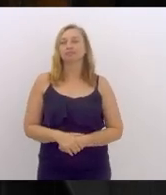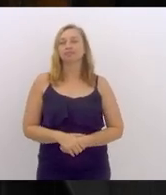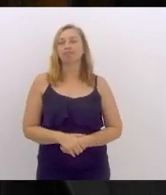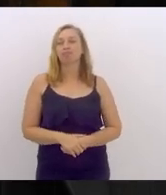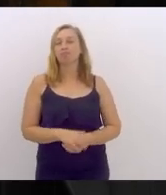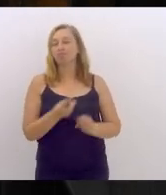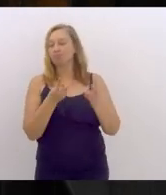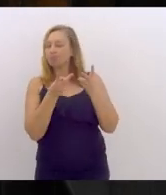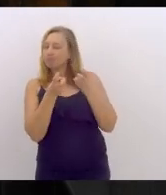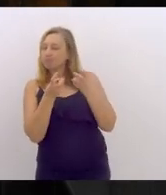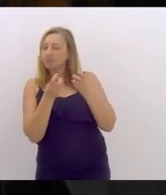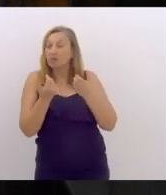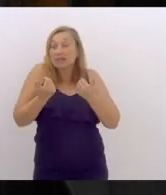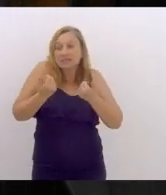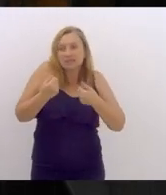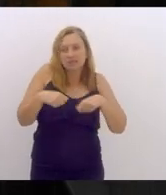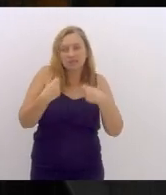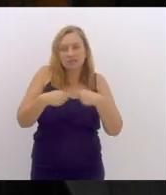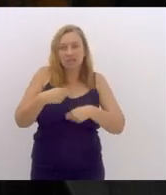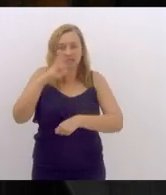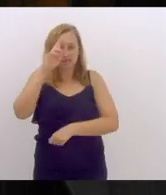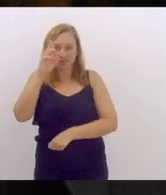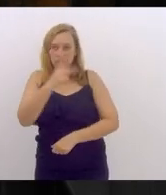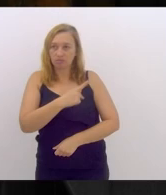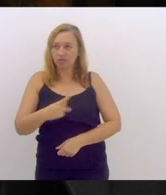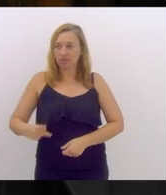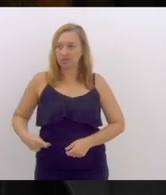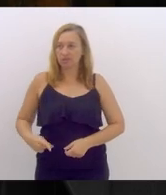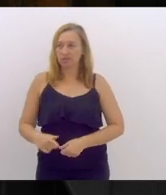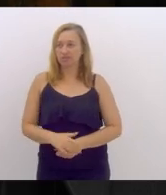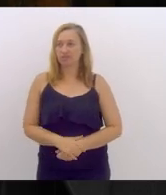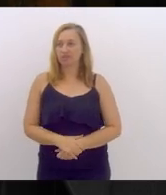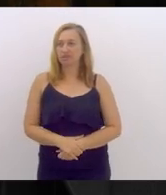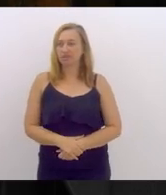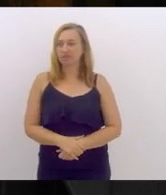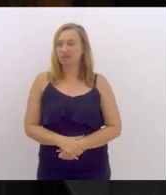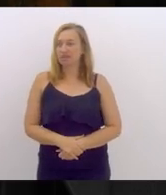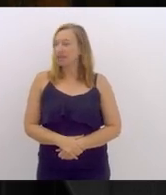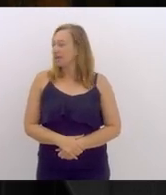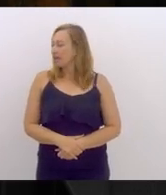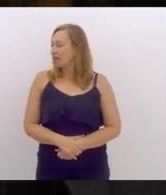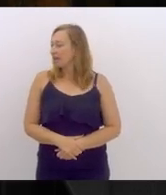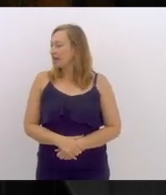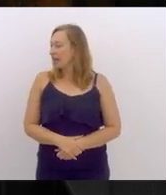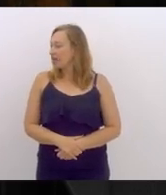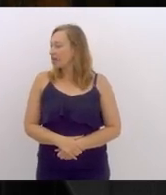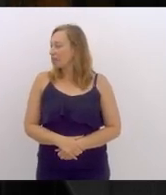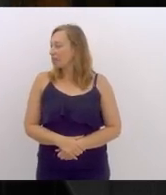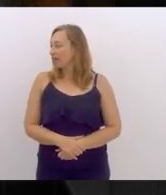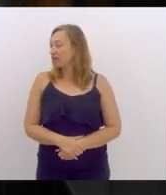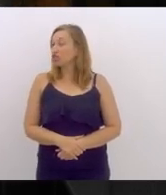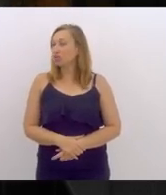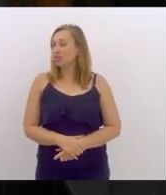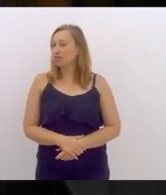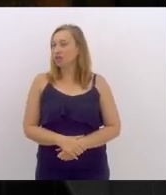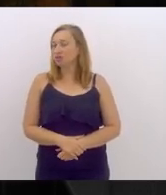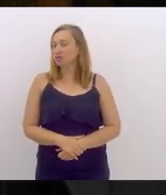verificamos a necessidade senhora presidente que tanto internacionalmente